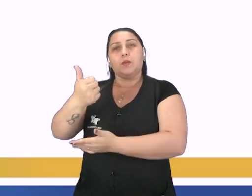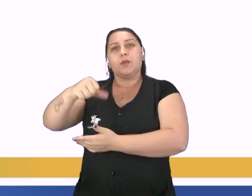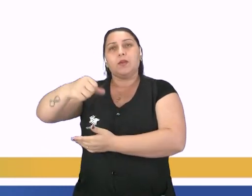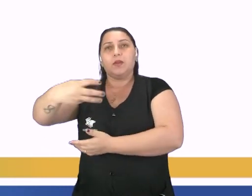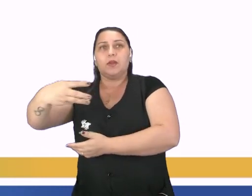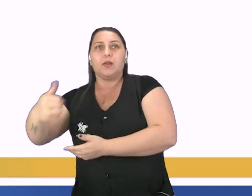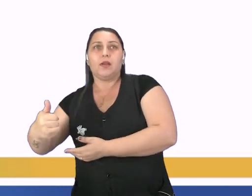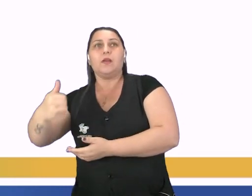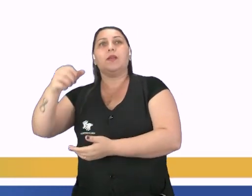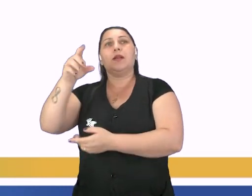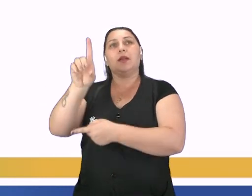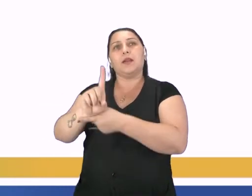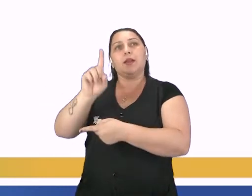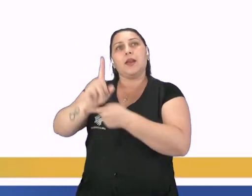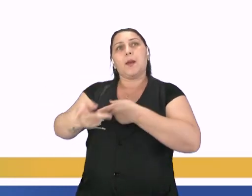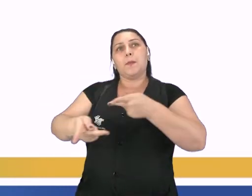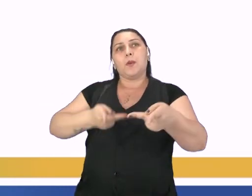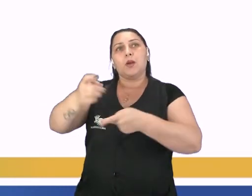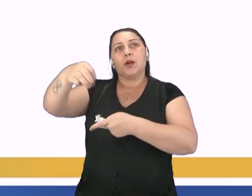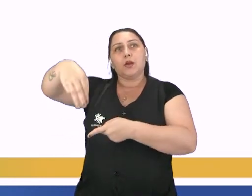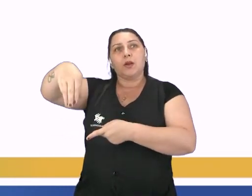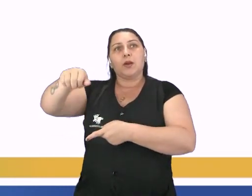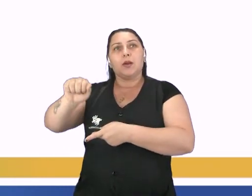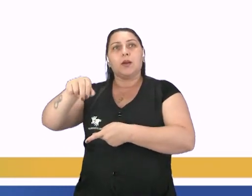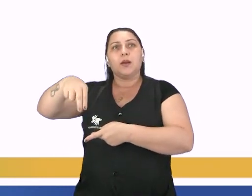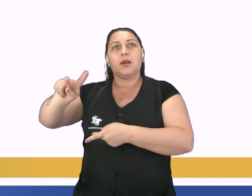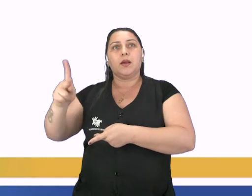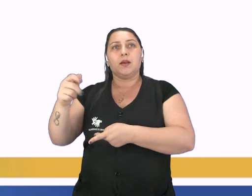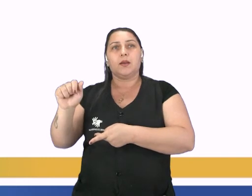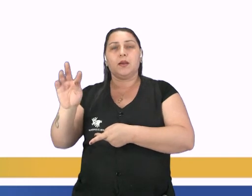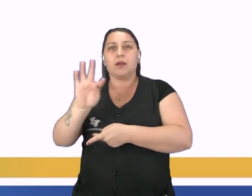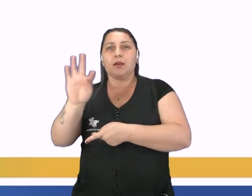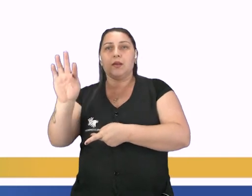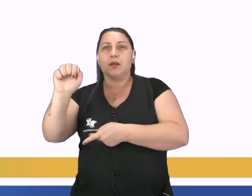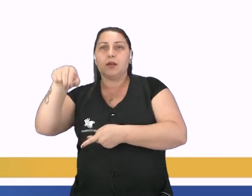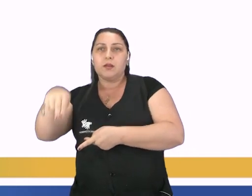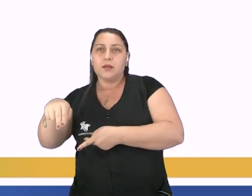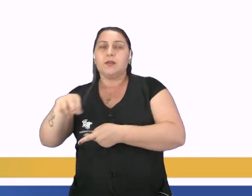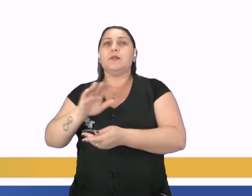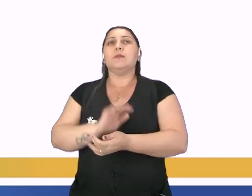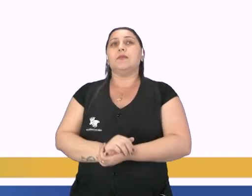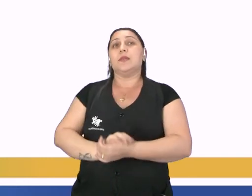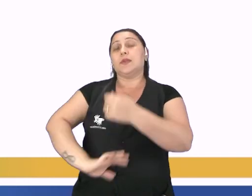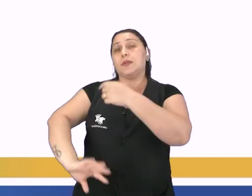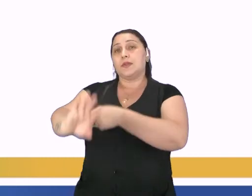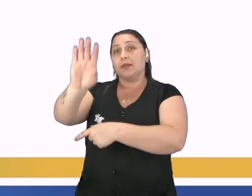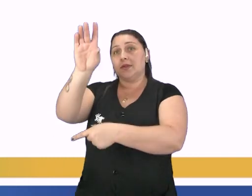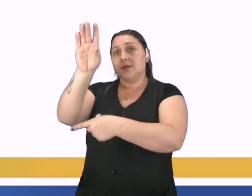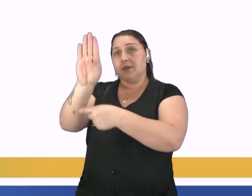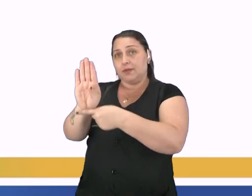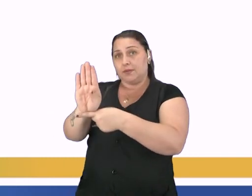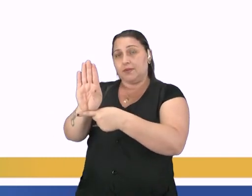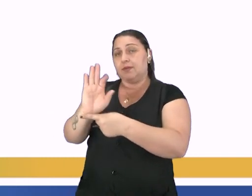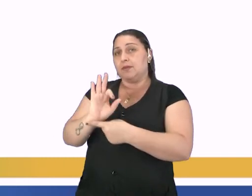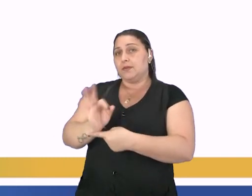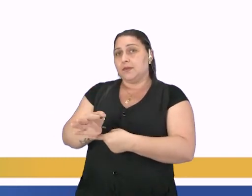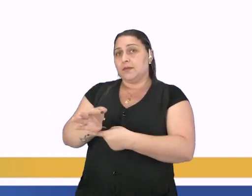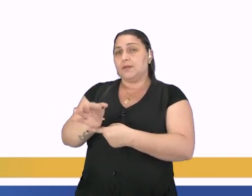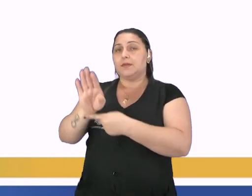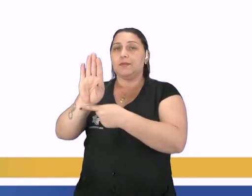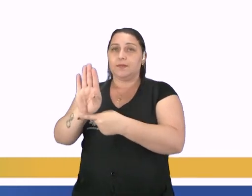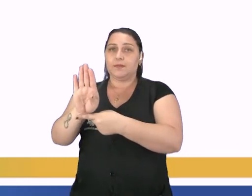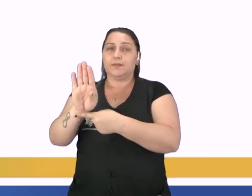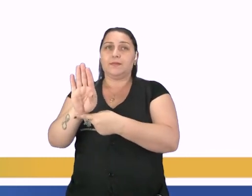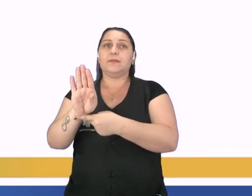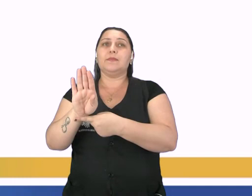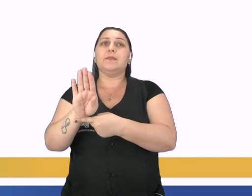de 1931. Ou letra D, o Projeto Manhattan. Então, a alternativa certa é a letra